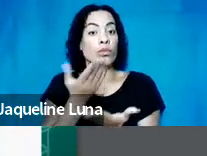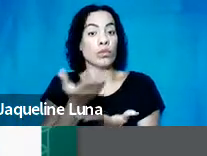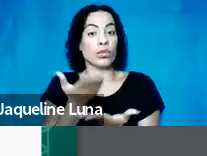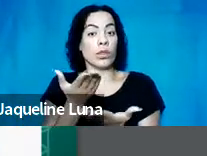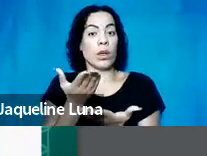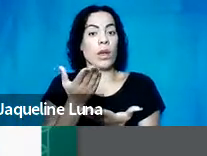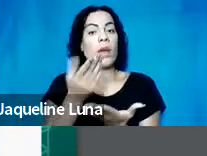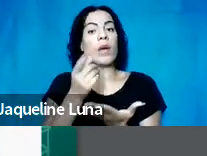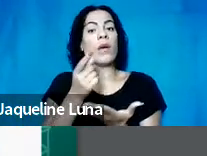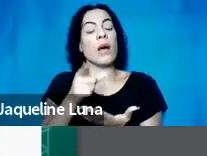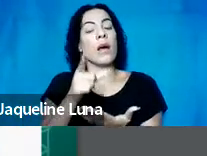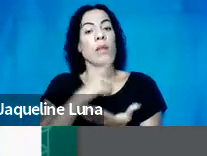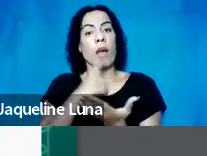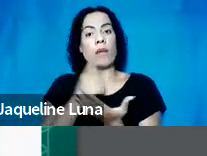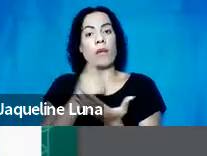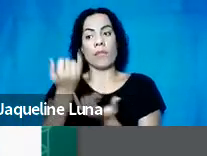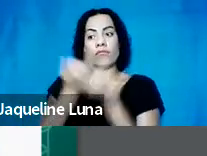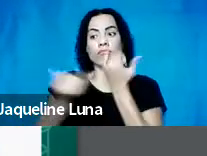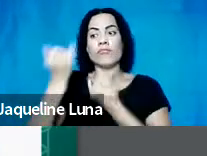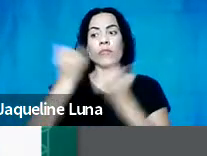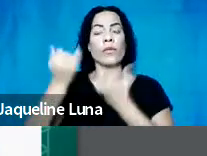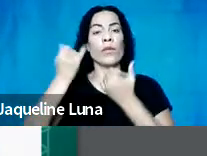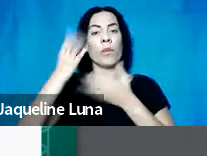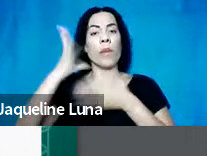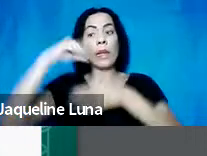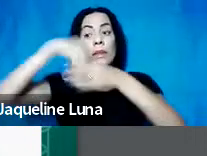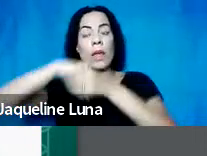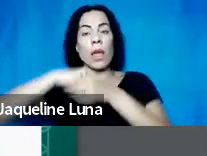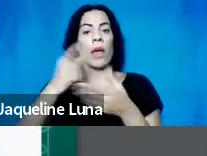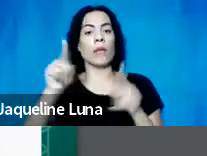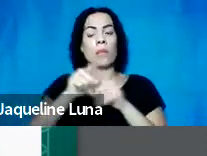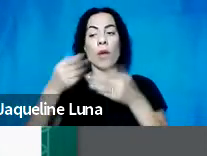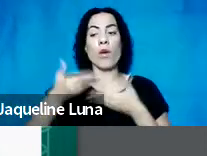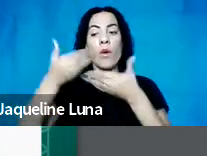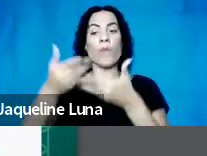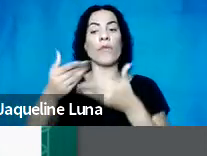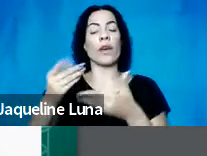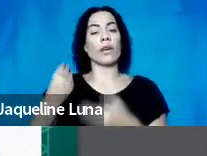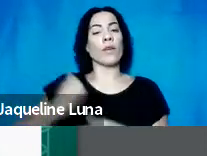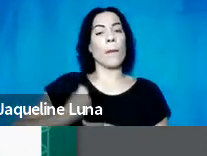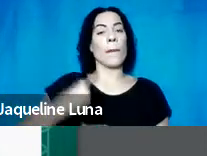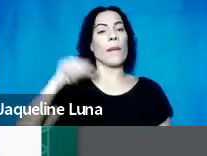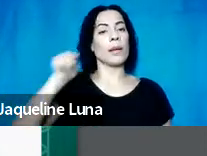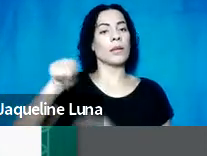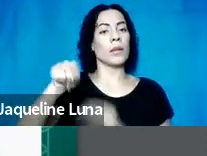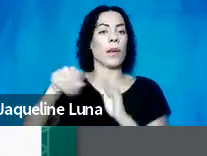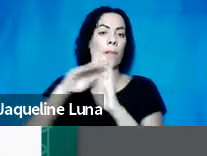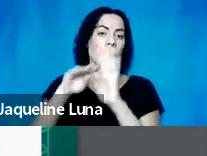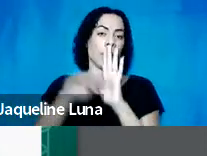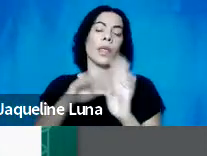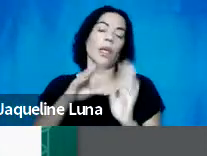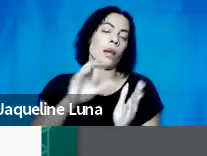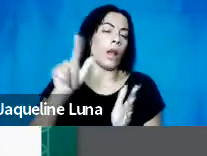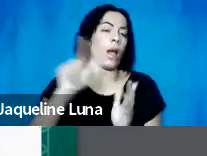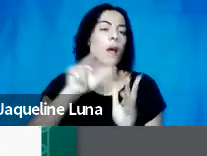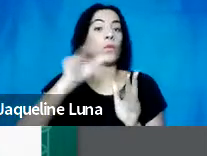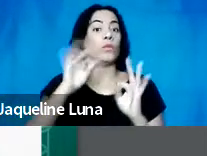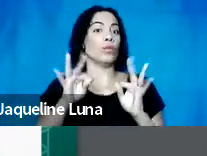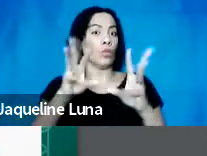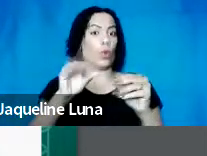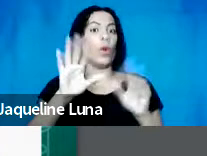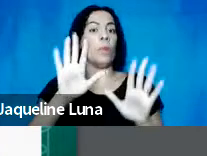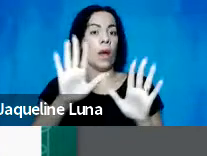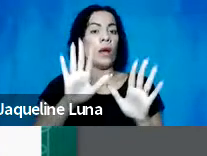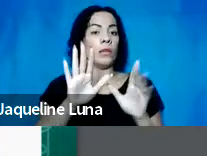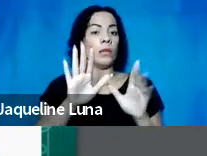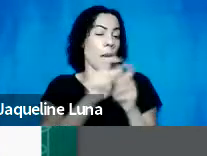estão recebendo divulgações internas, né, convite para participar do programa. Claro que não são todos, mas, assim, parte delas estão